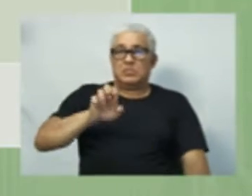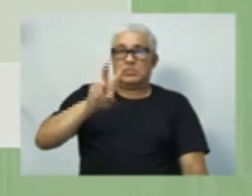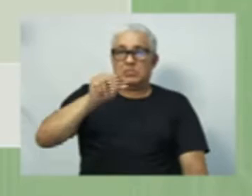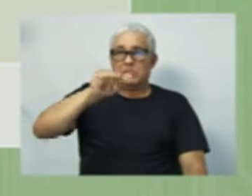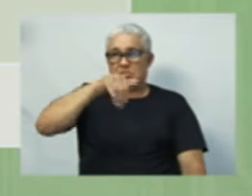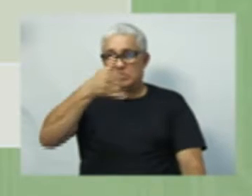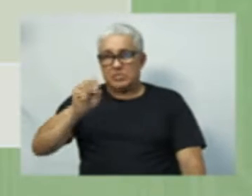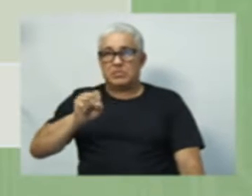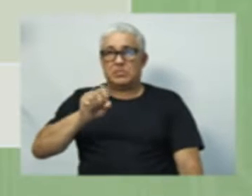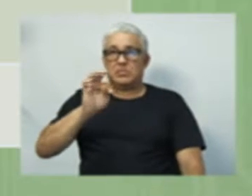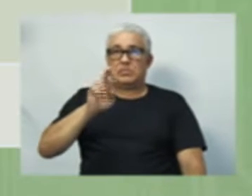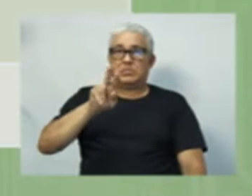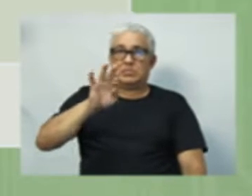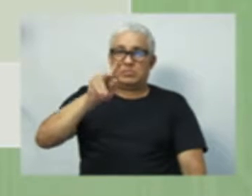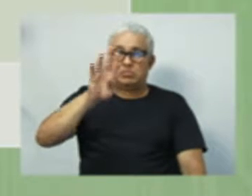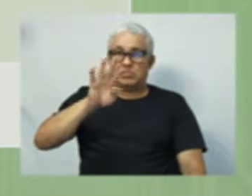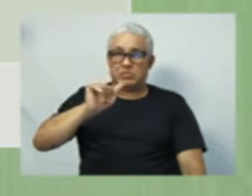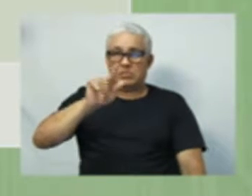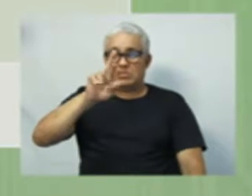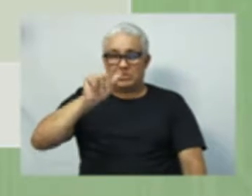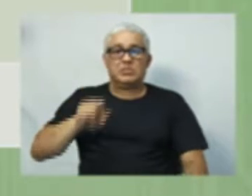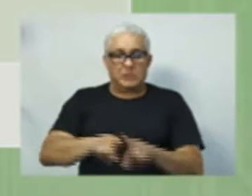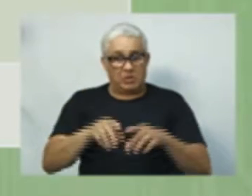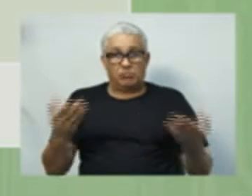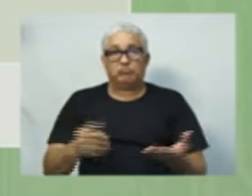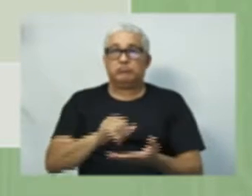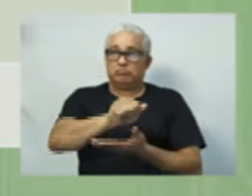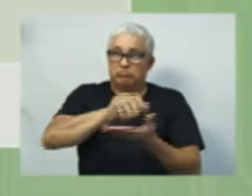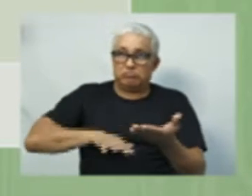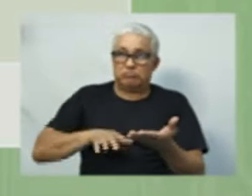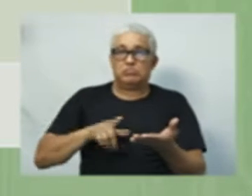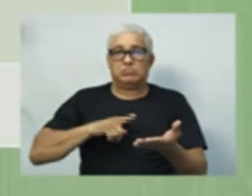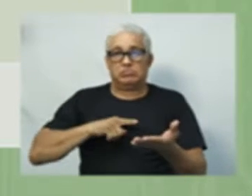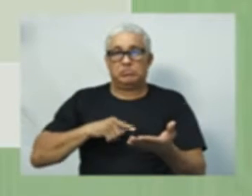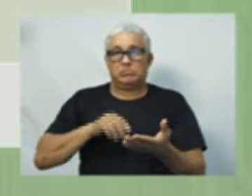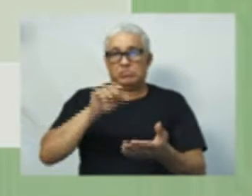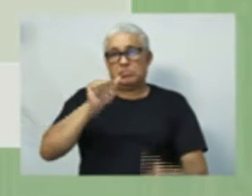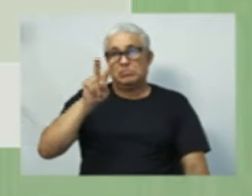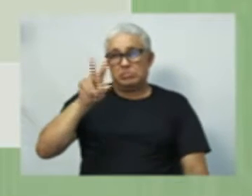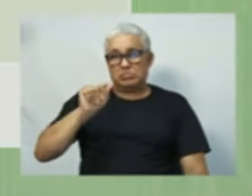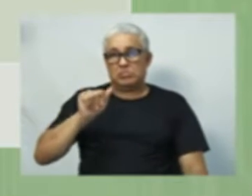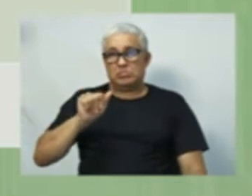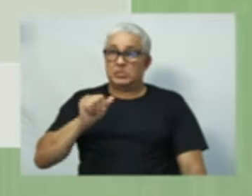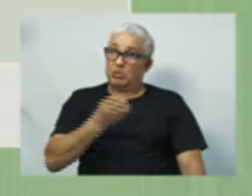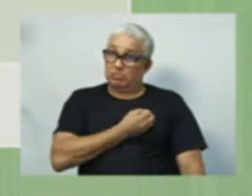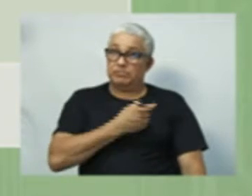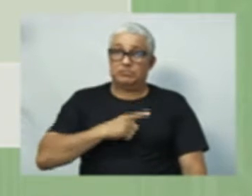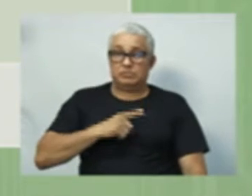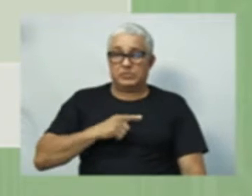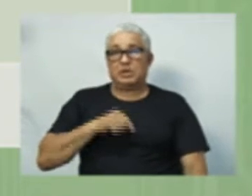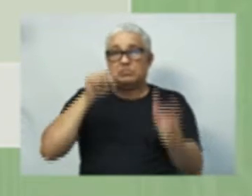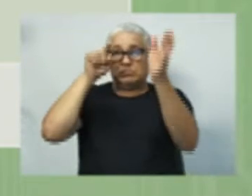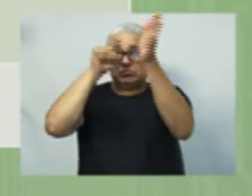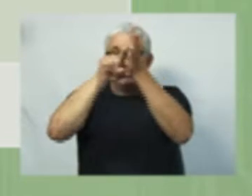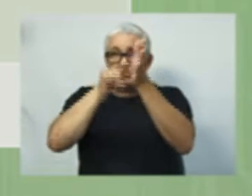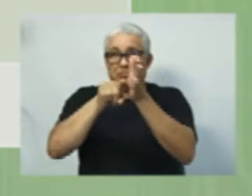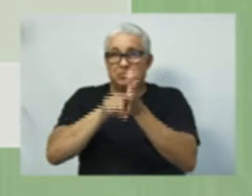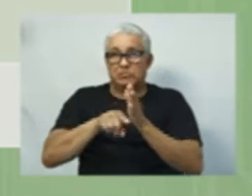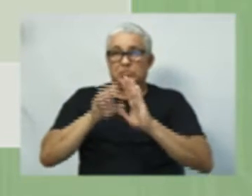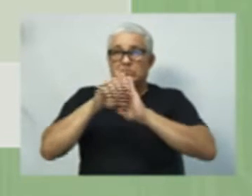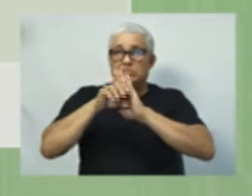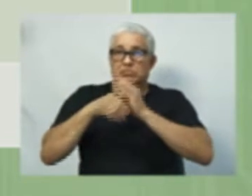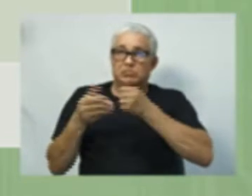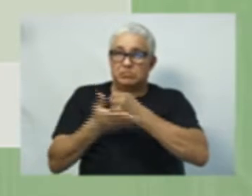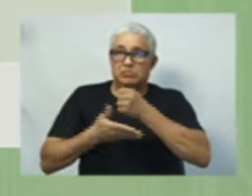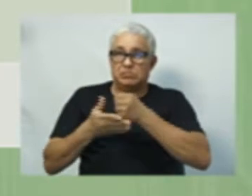aula de hoje, uma atividade no AVA, a atividade de percurso, que valendo ponto, que é o questionário, conceitos básicos